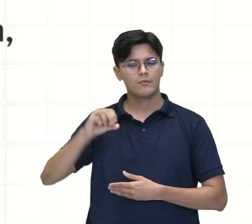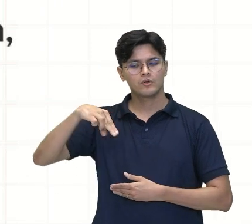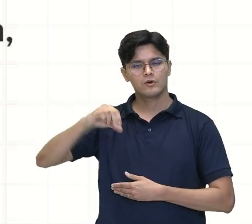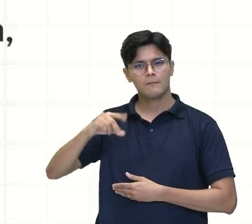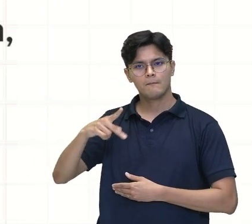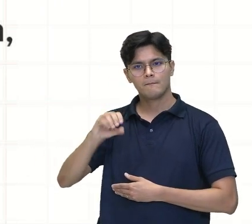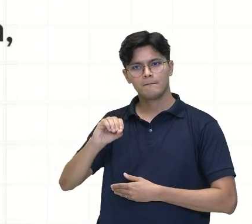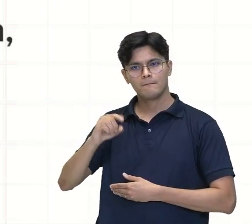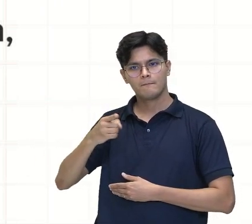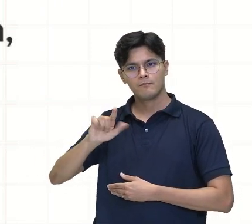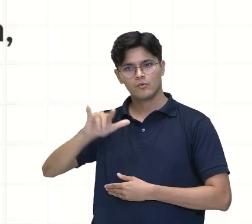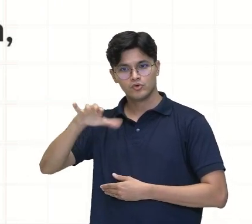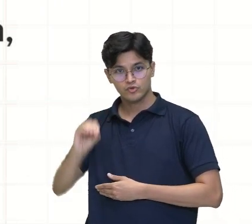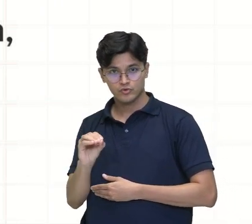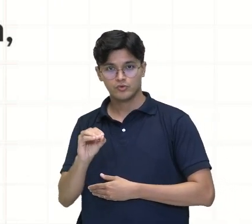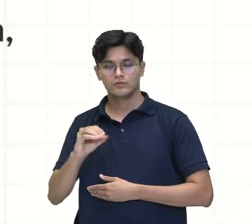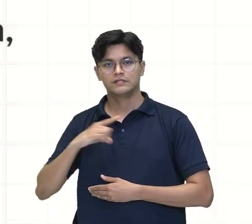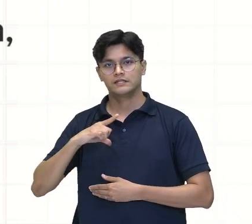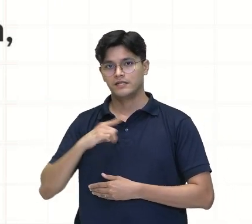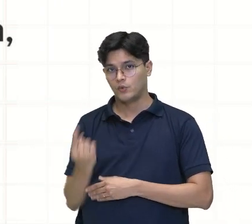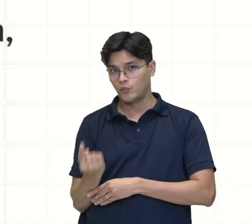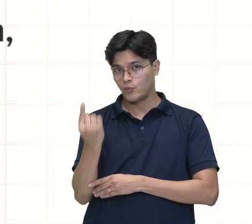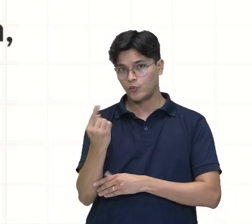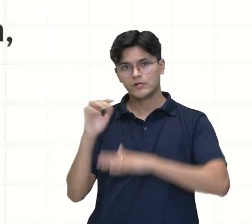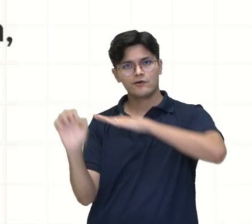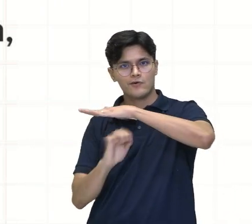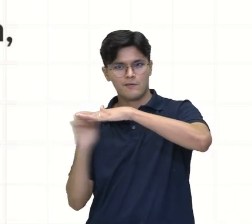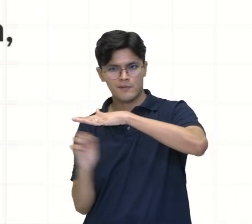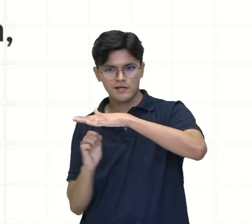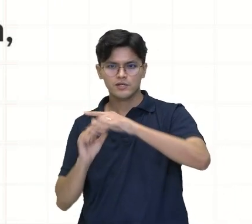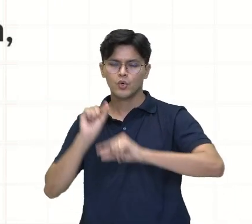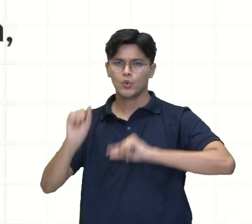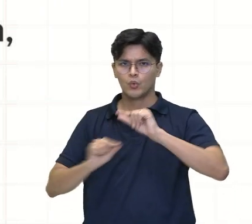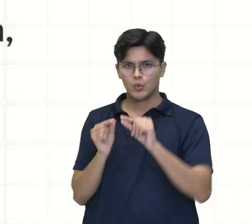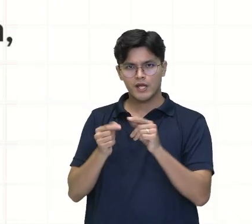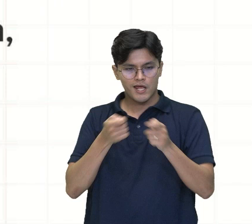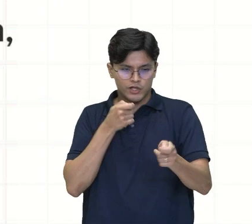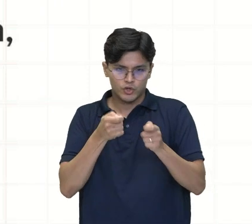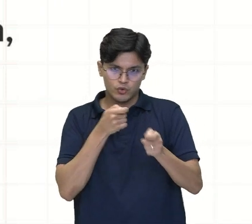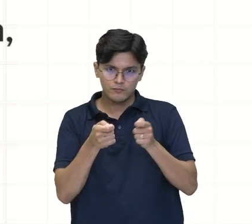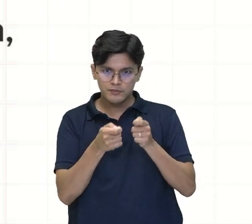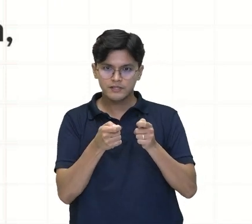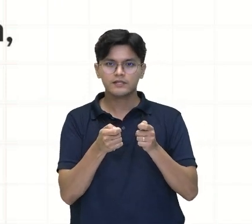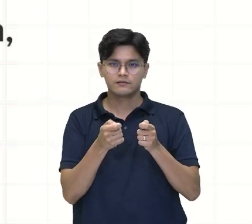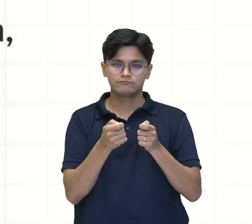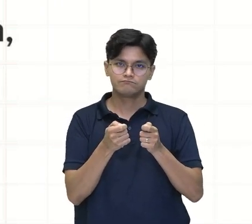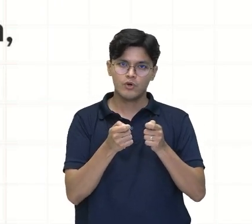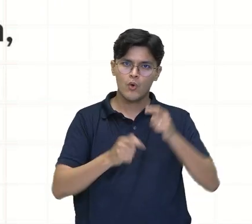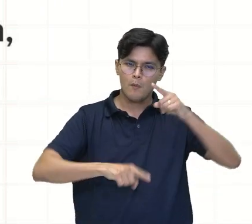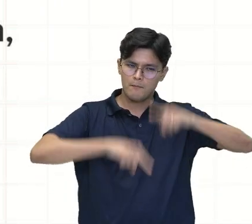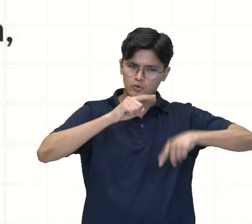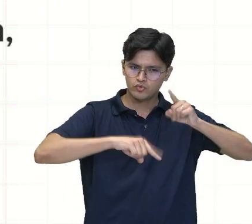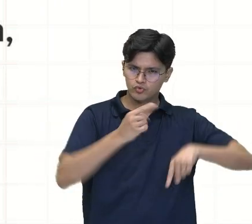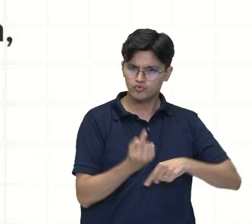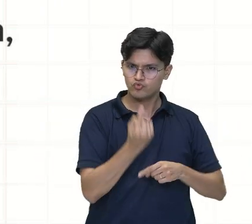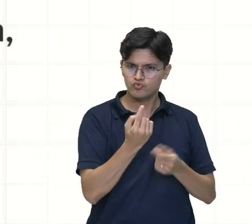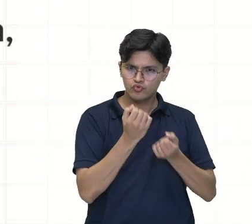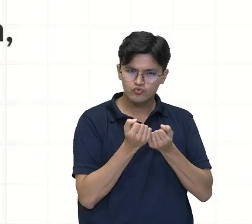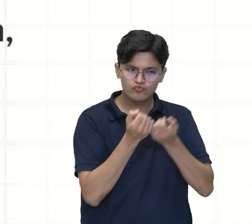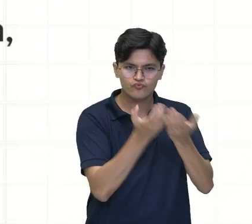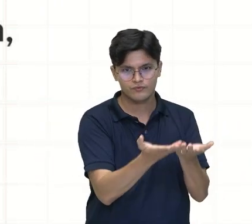empresa domina a oferta de determinado produto ou serviço. Professor, eu não